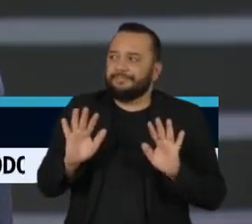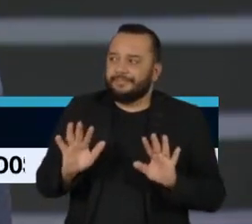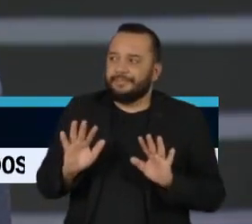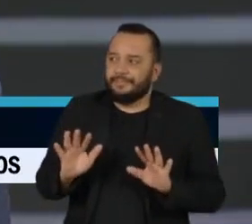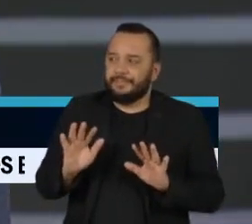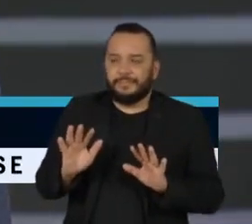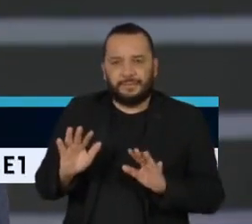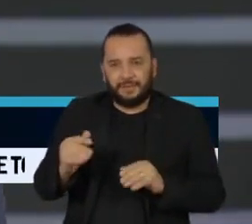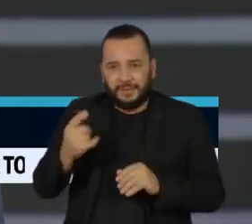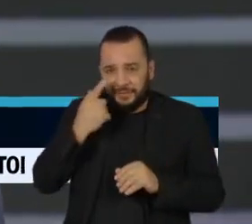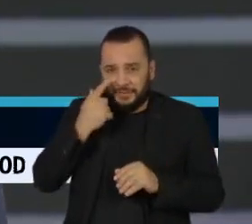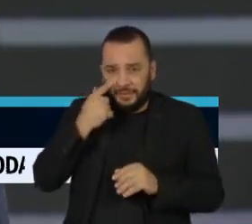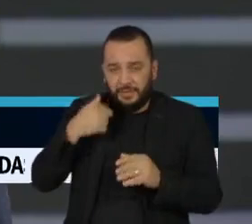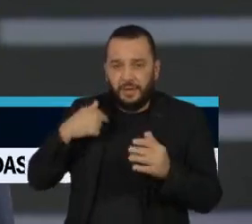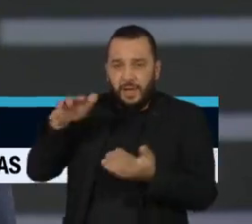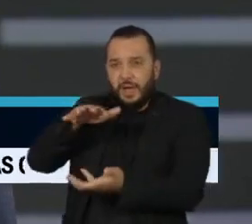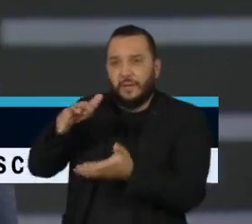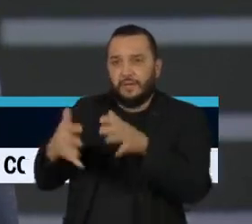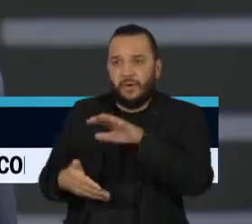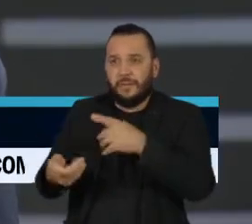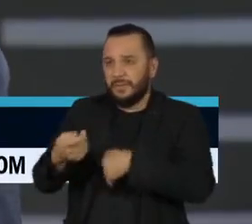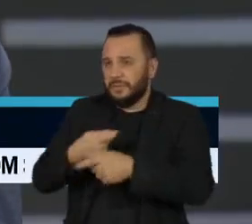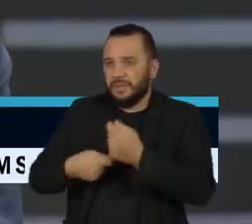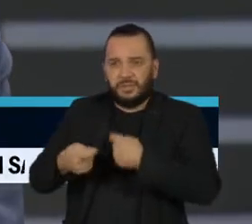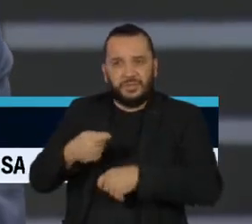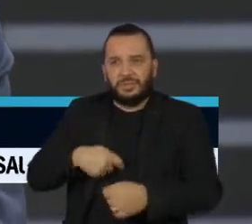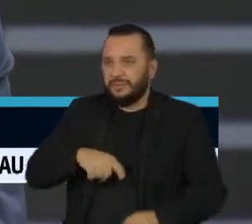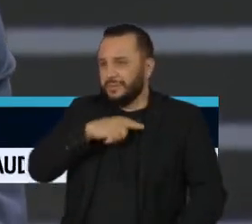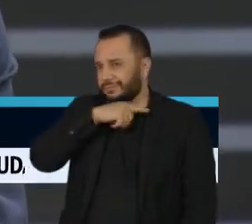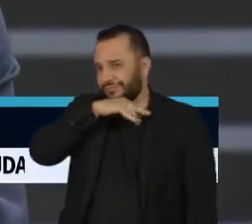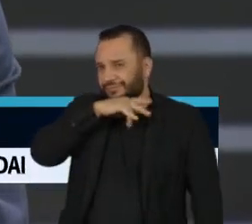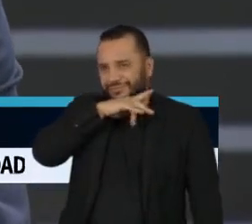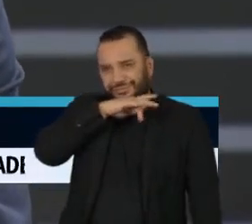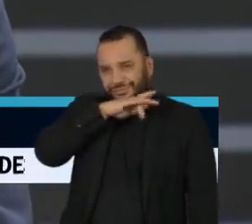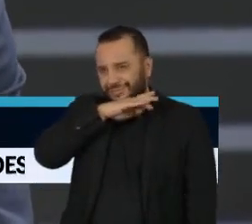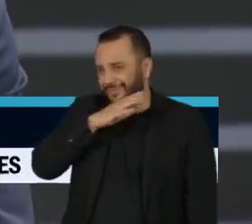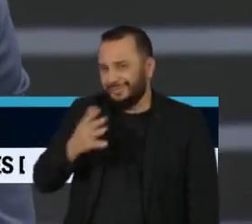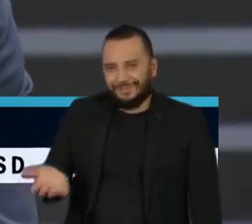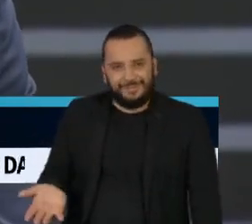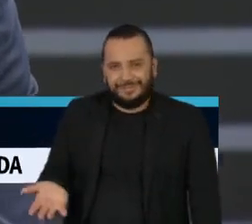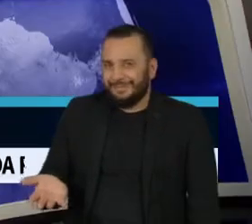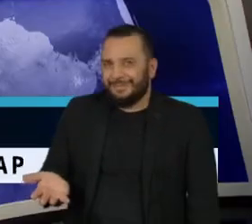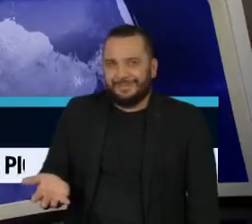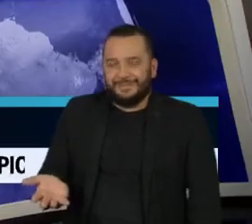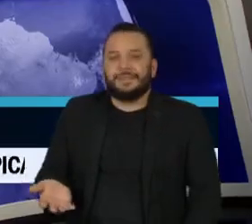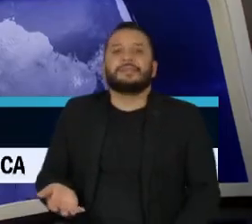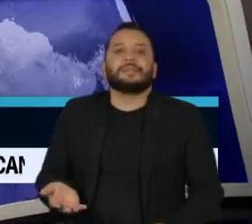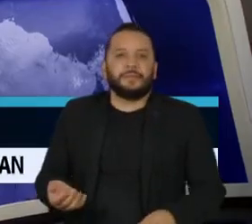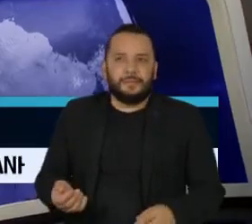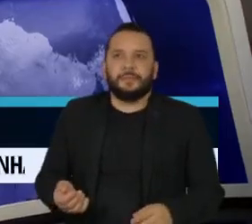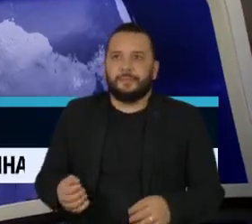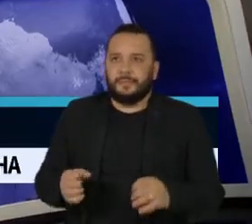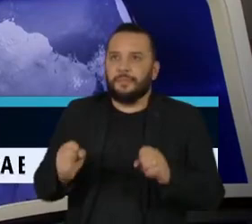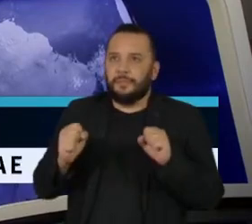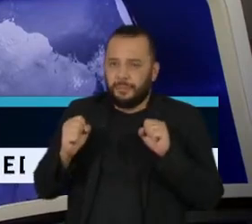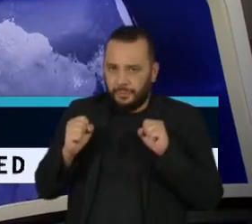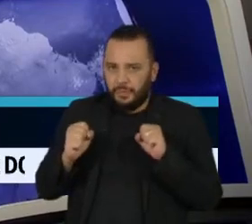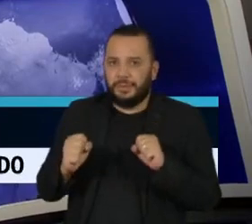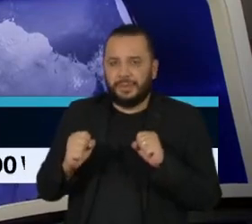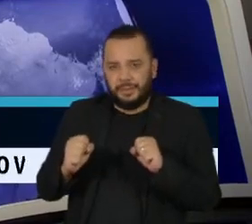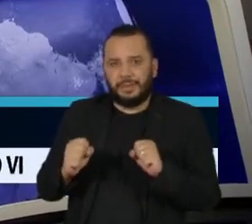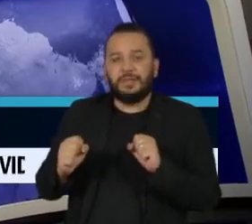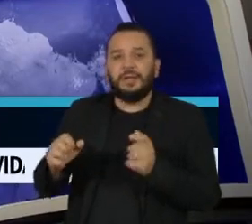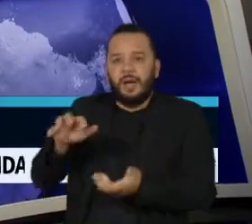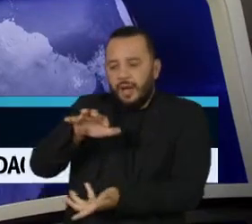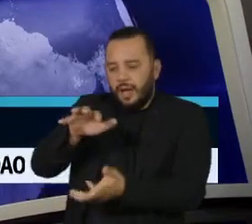o fiasco da reforma administrativa. Você poderia ter uma grande economia de recursos com uma